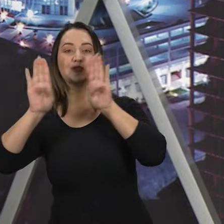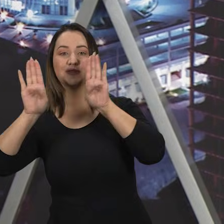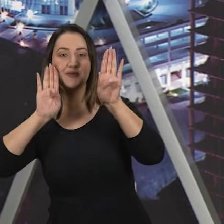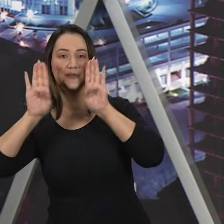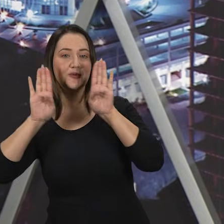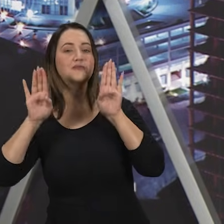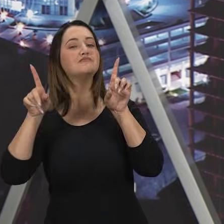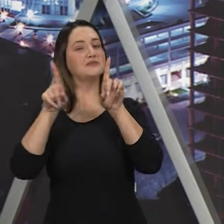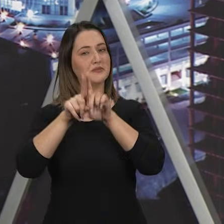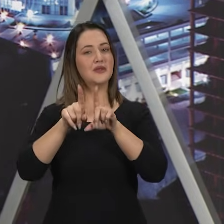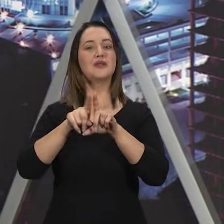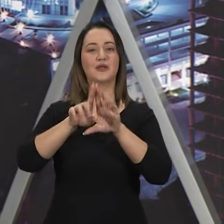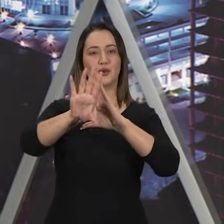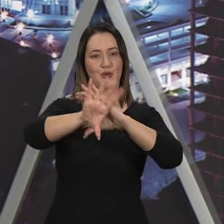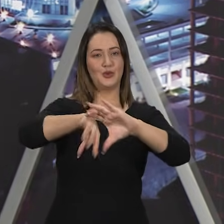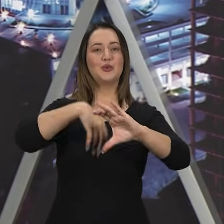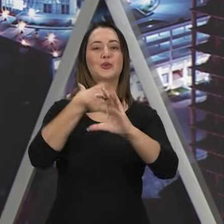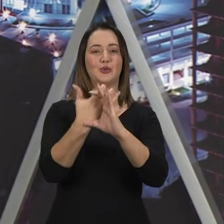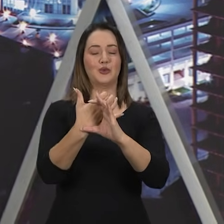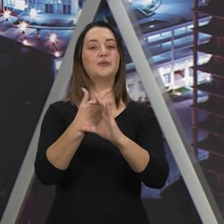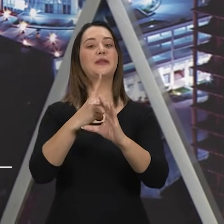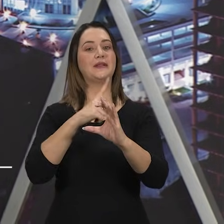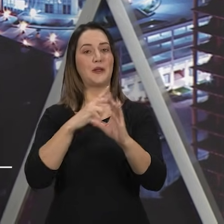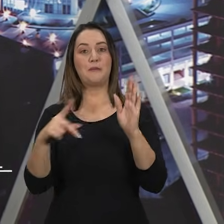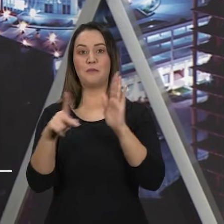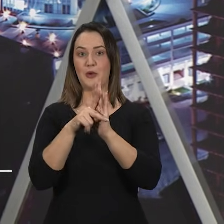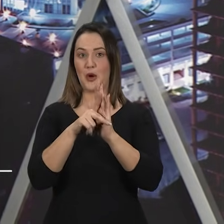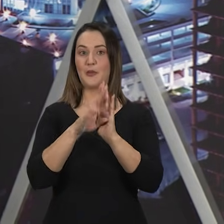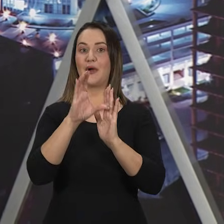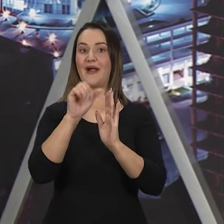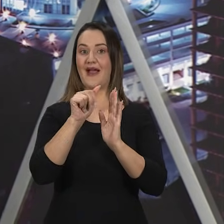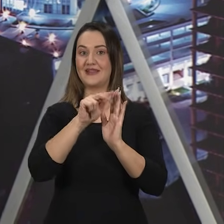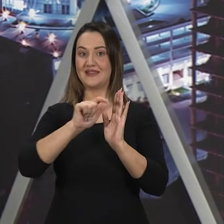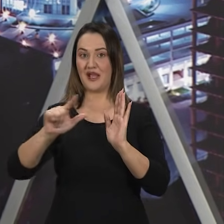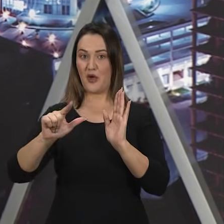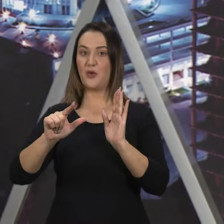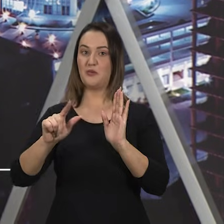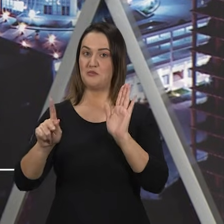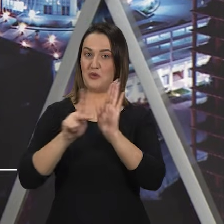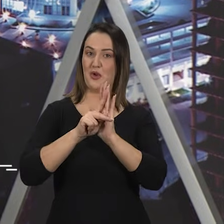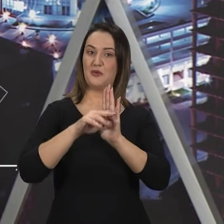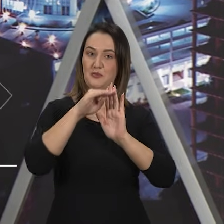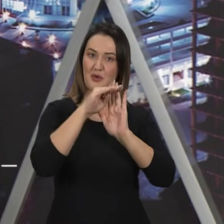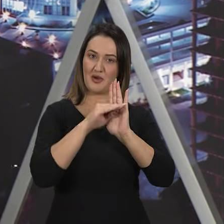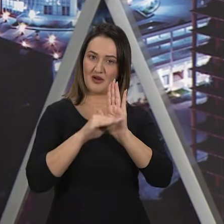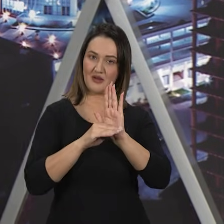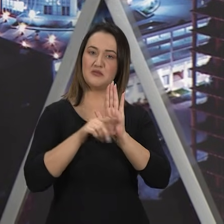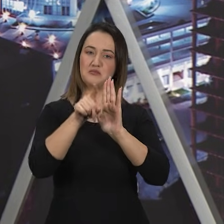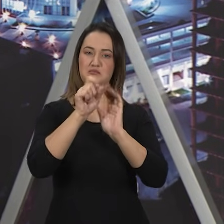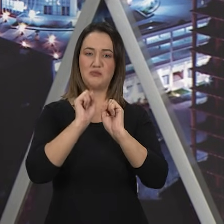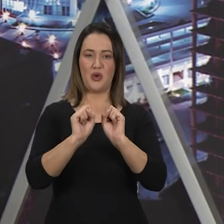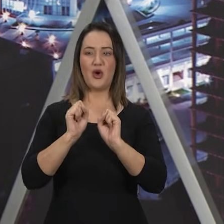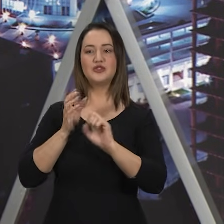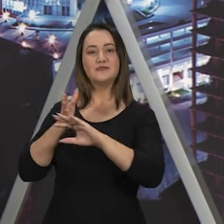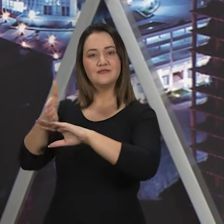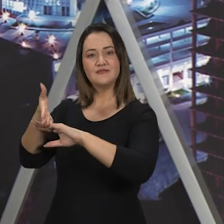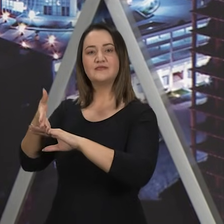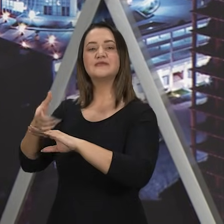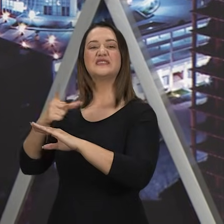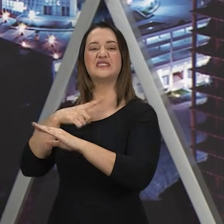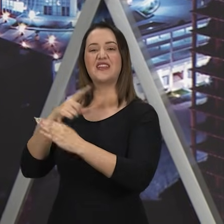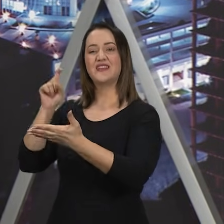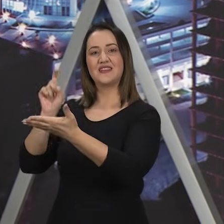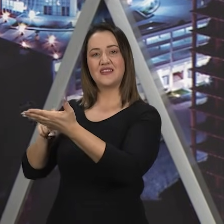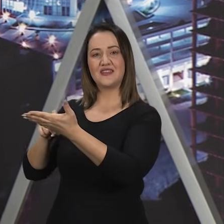Futuro, Facebook também, e no YouTube nós temos um canal do programa, sabia? Eu queria que você fosse no